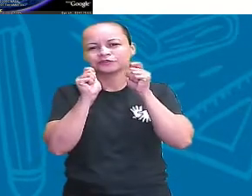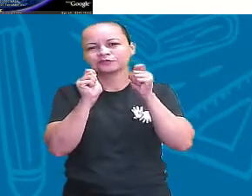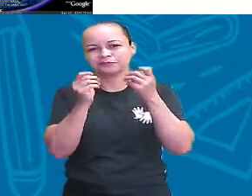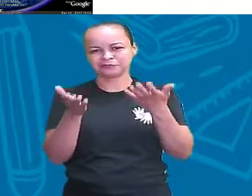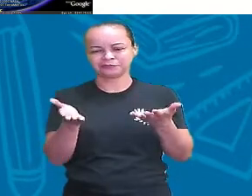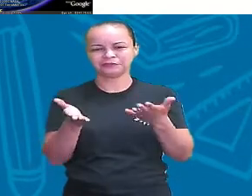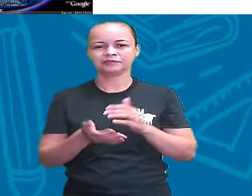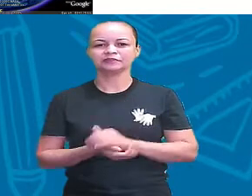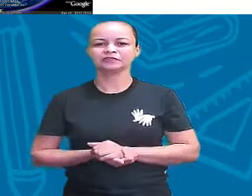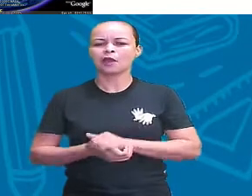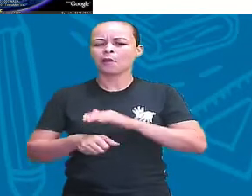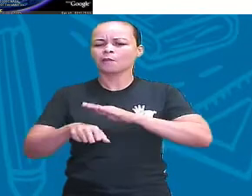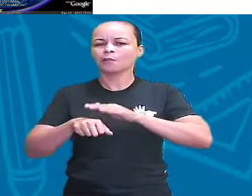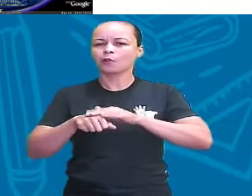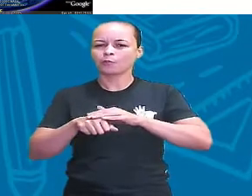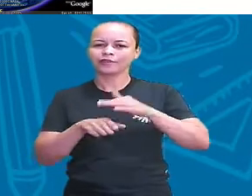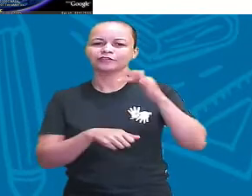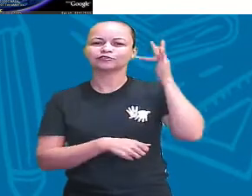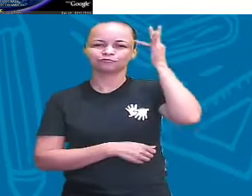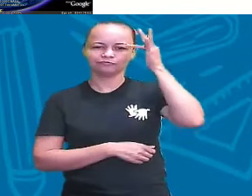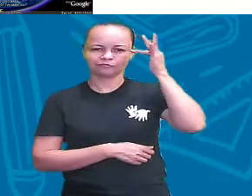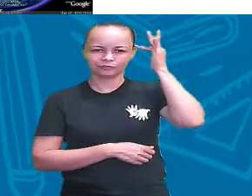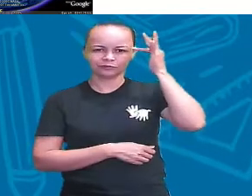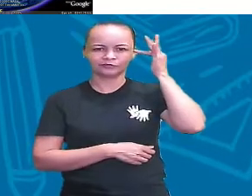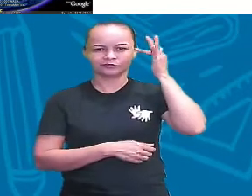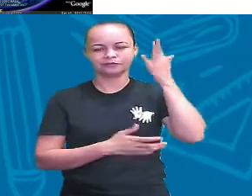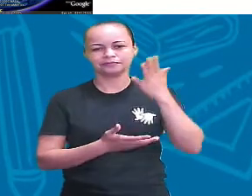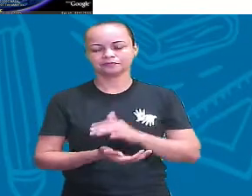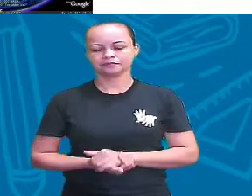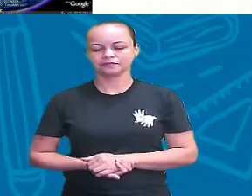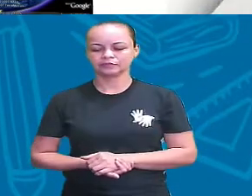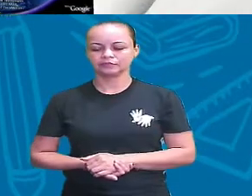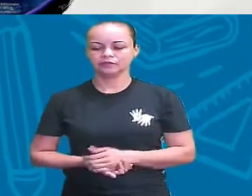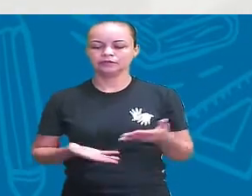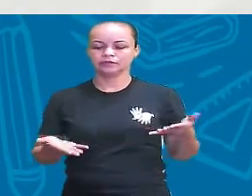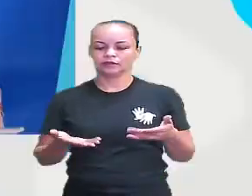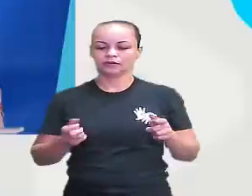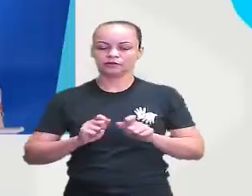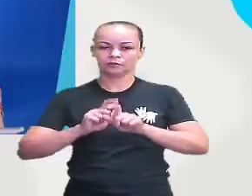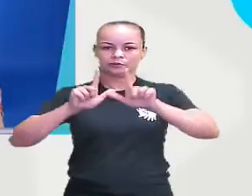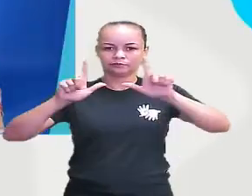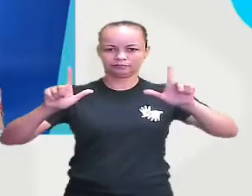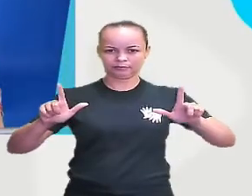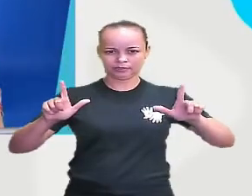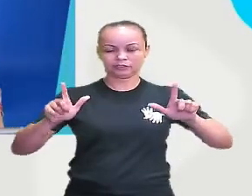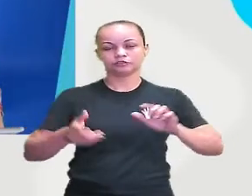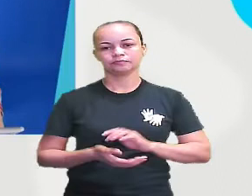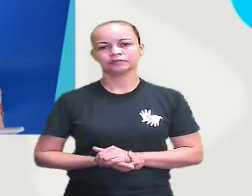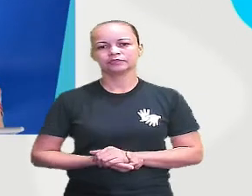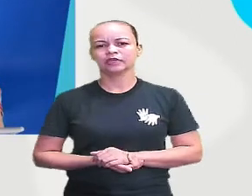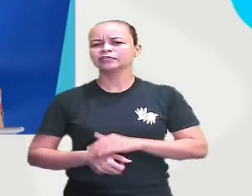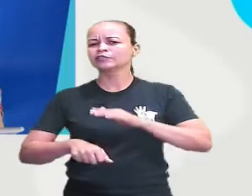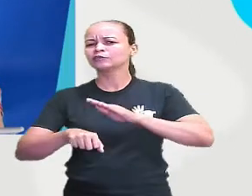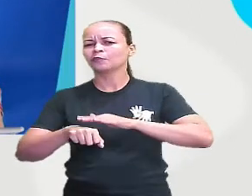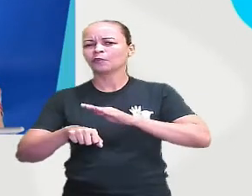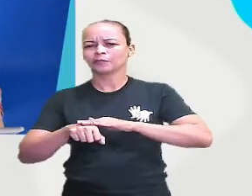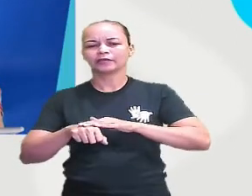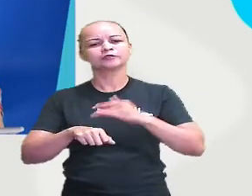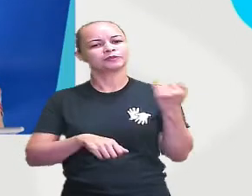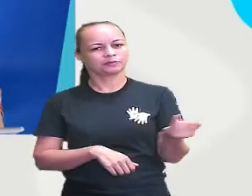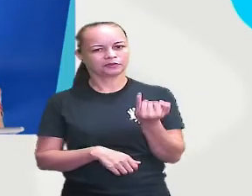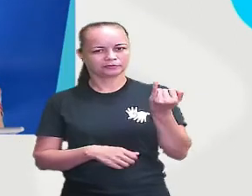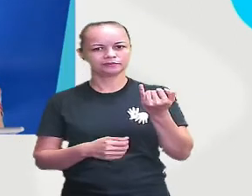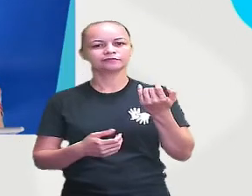cuti-cuti, momento filosófico. E aí, produção, abre a próxima imagem aí, que esse momento é um momento